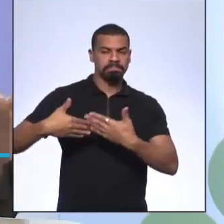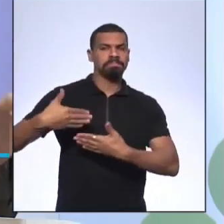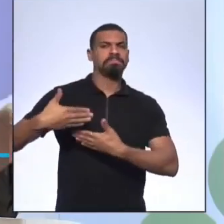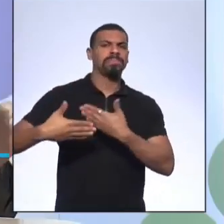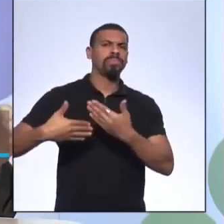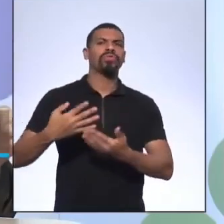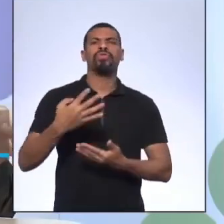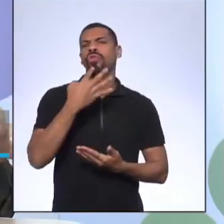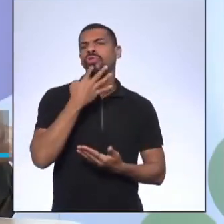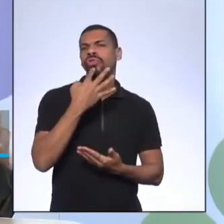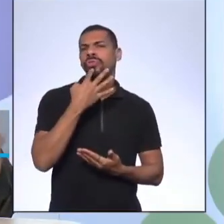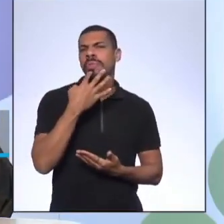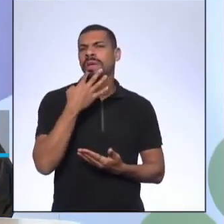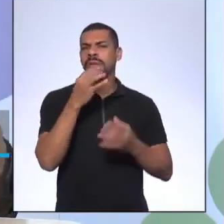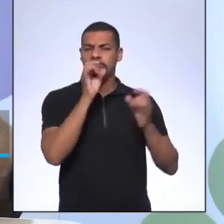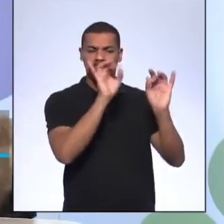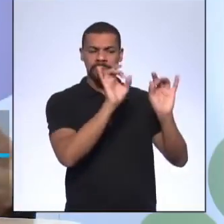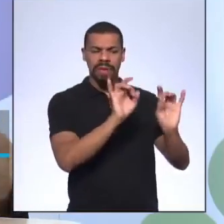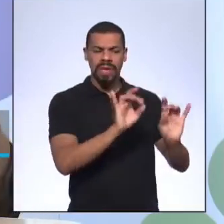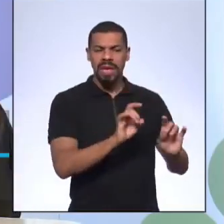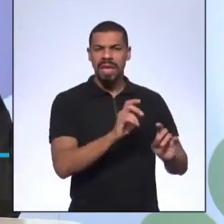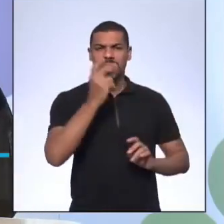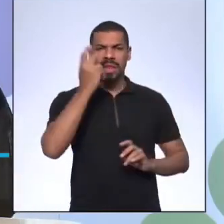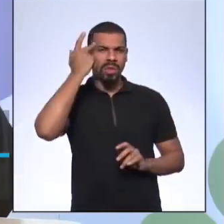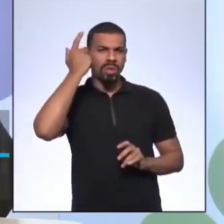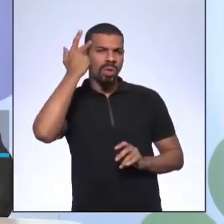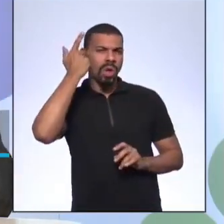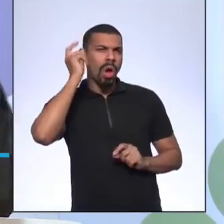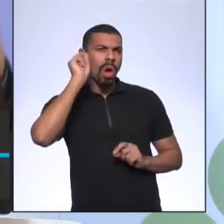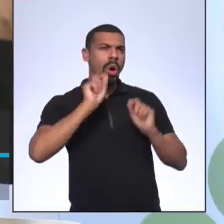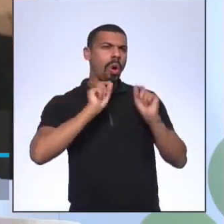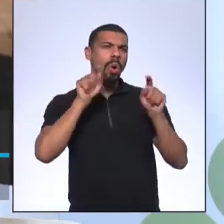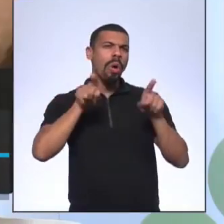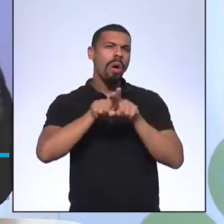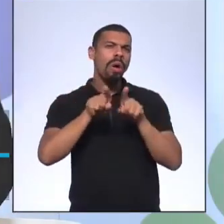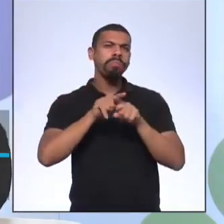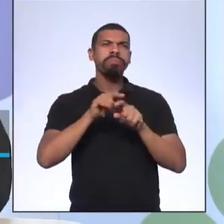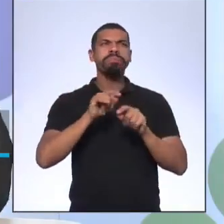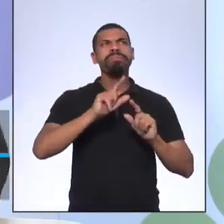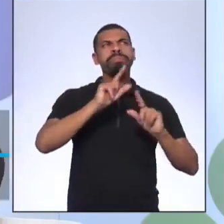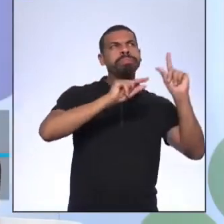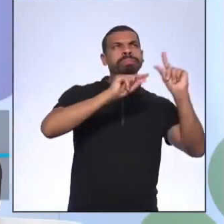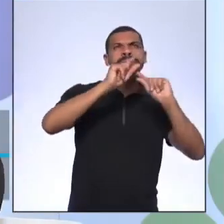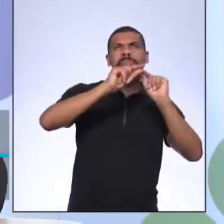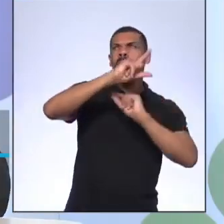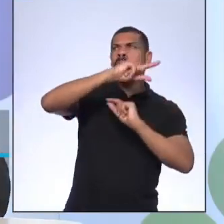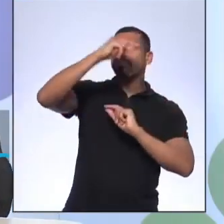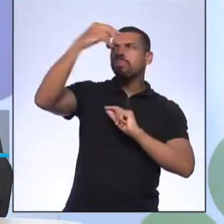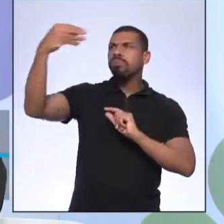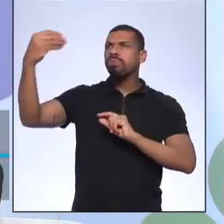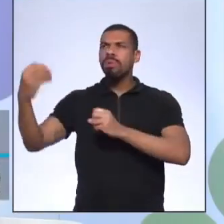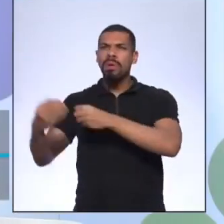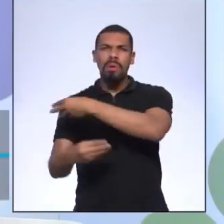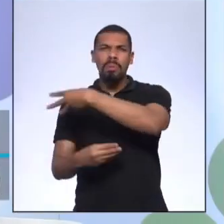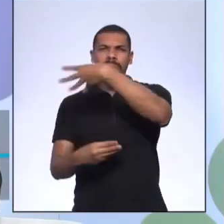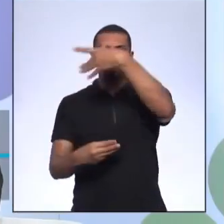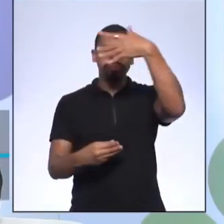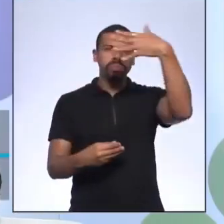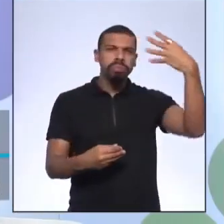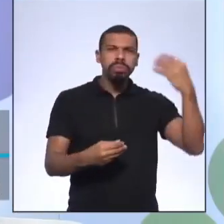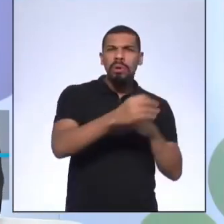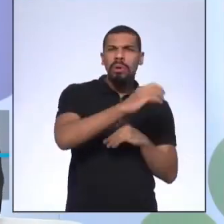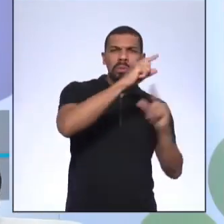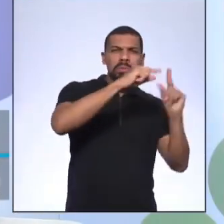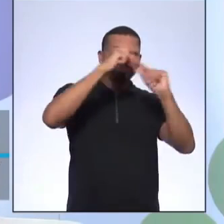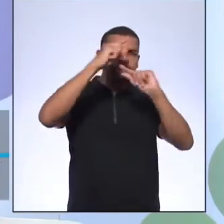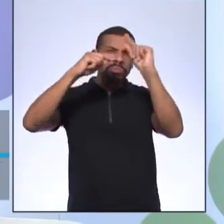de conhecimento ali mais natural, a observação dos astros, das constelações, e agora você tem